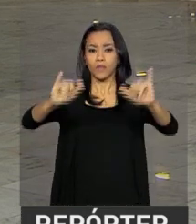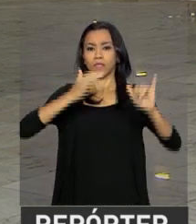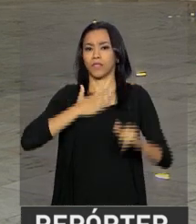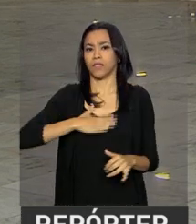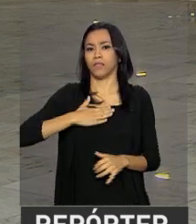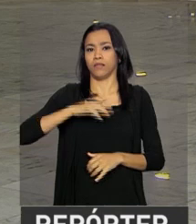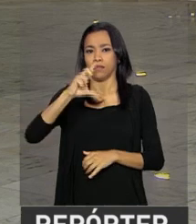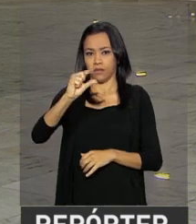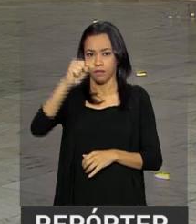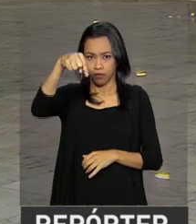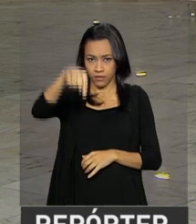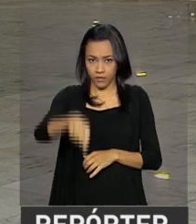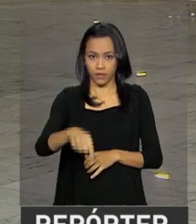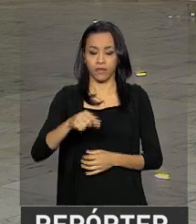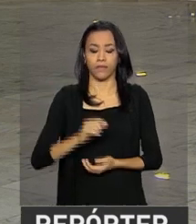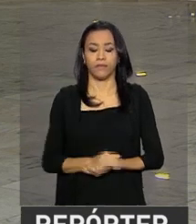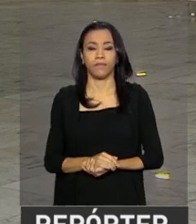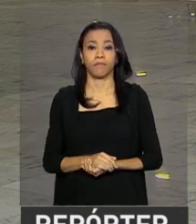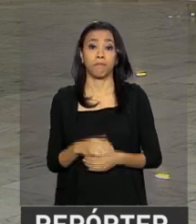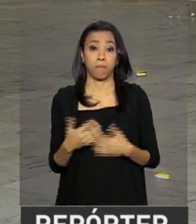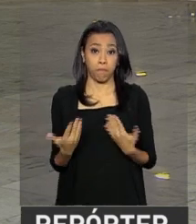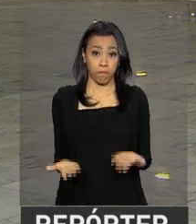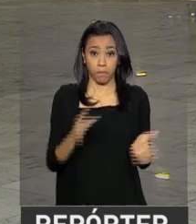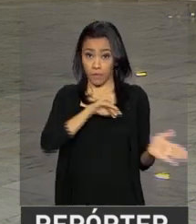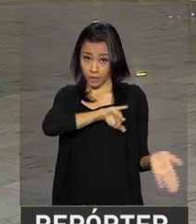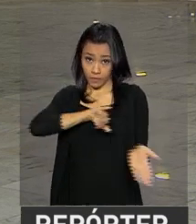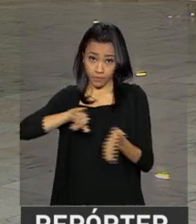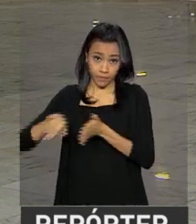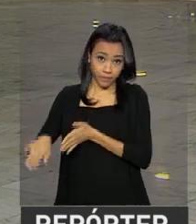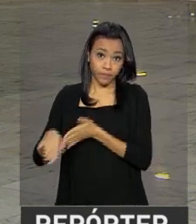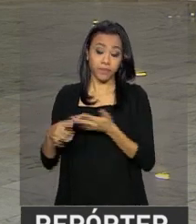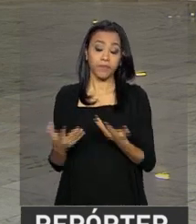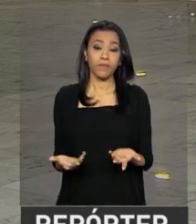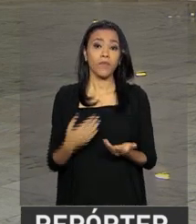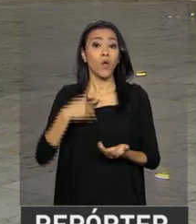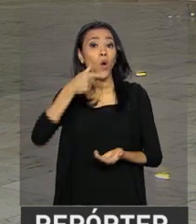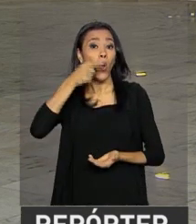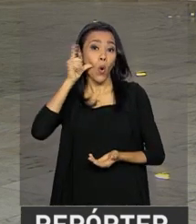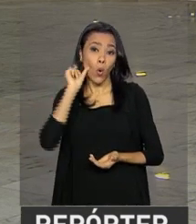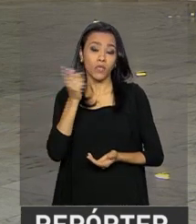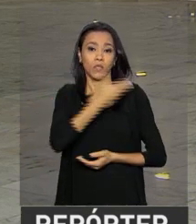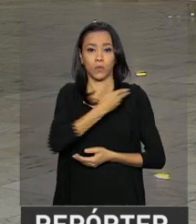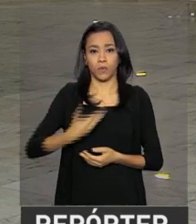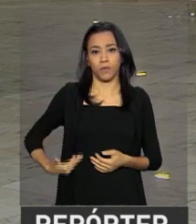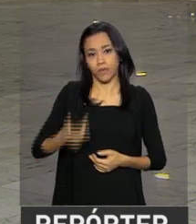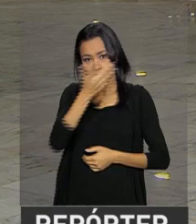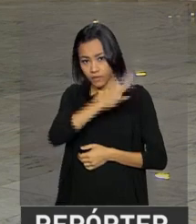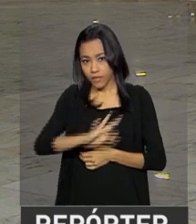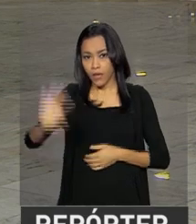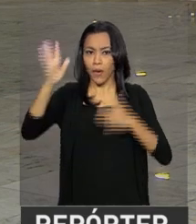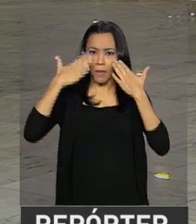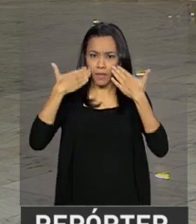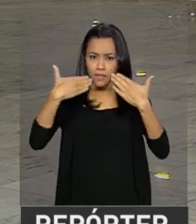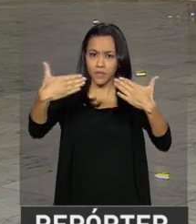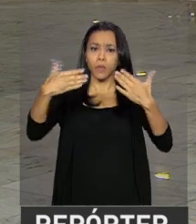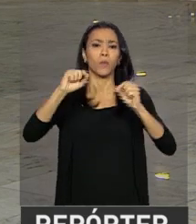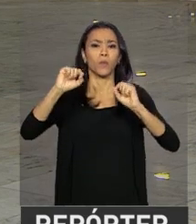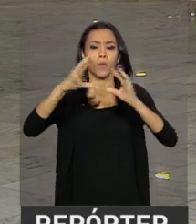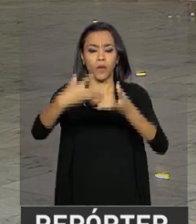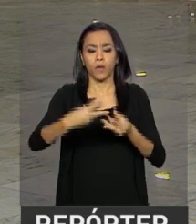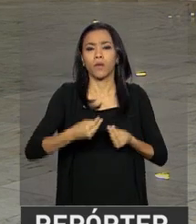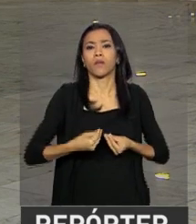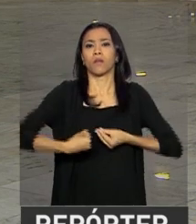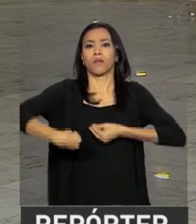pouco aqui no Palácio do Planalto. Daniele, mudando um pouco de assunto, ontem o governo federal apresentou, encaminhou ao